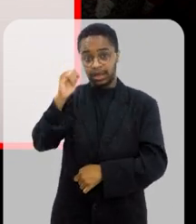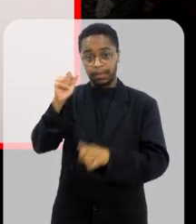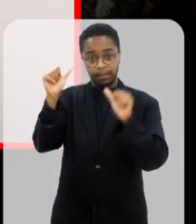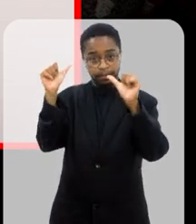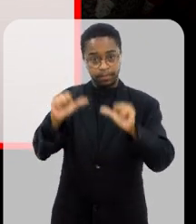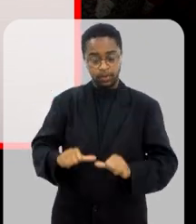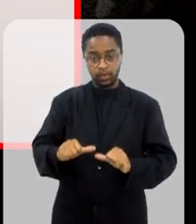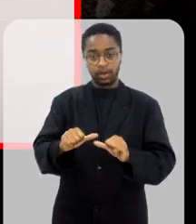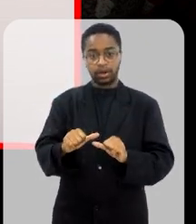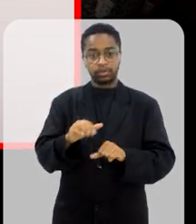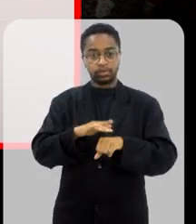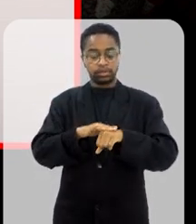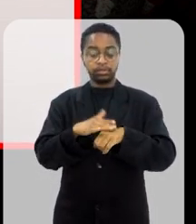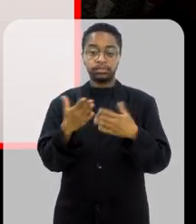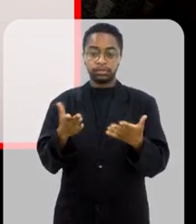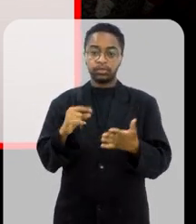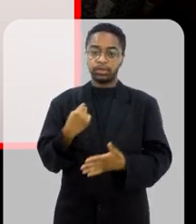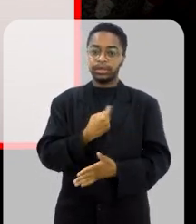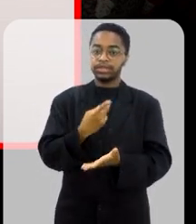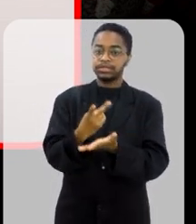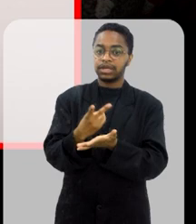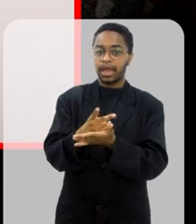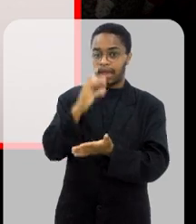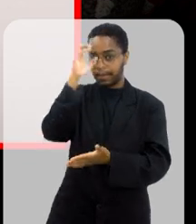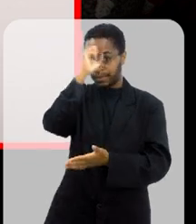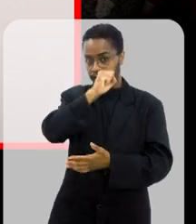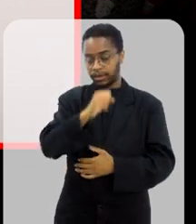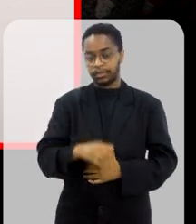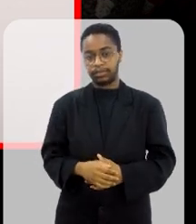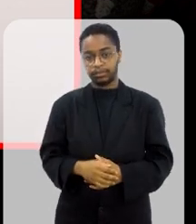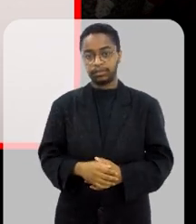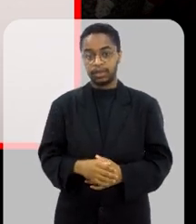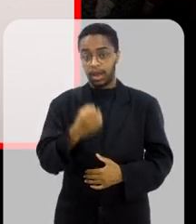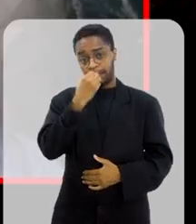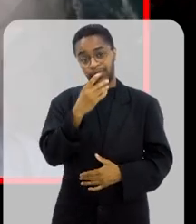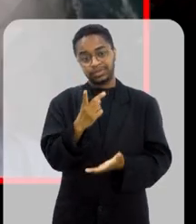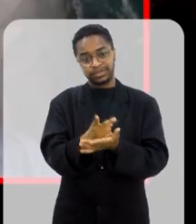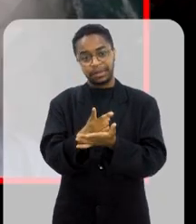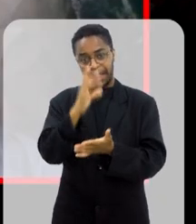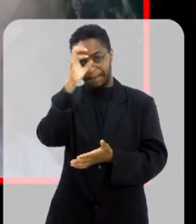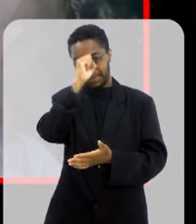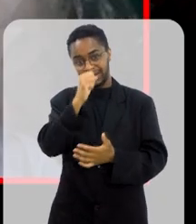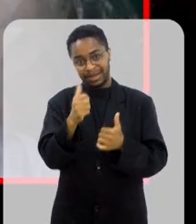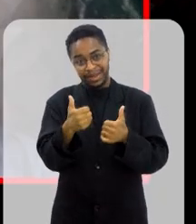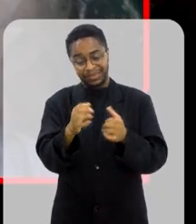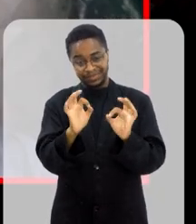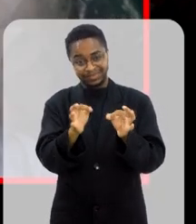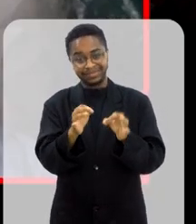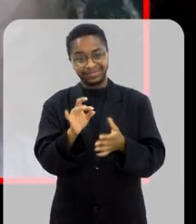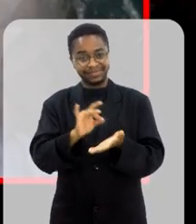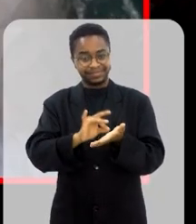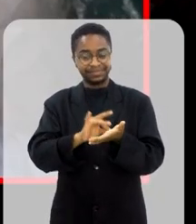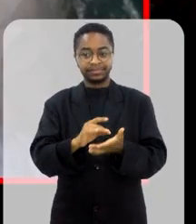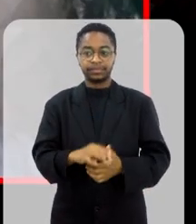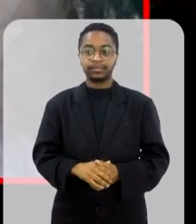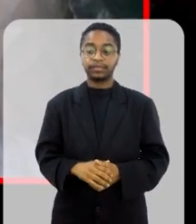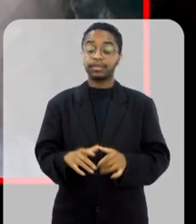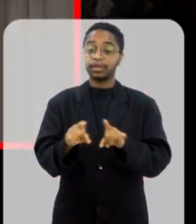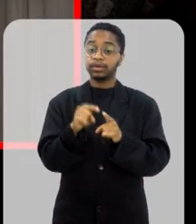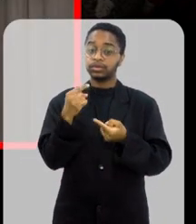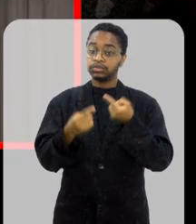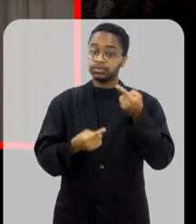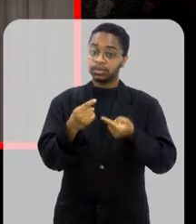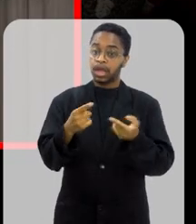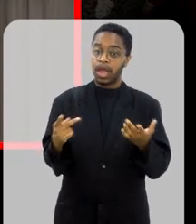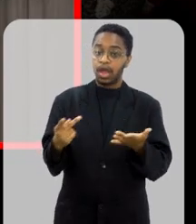piora dessas patologias. Então, a gente está sempre aprendendo. A vida é bom e que a gente está sempre aprendendo. Nunca está É verdade. pronto. É verdade, é verdade.